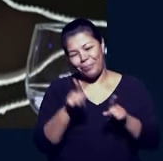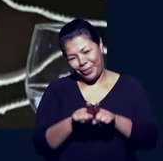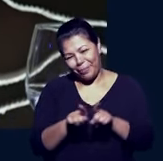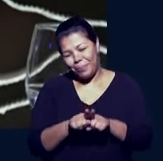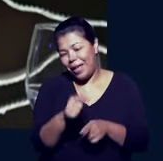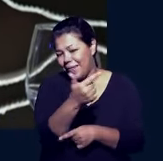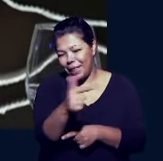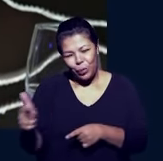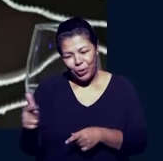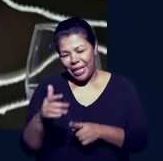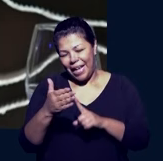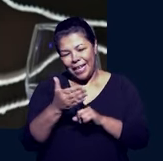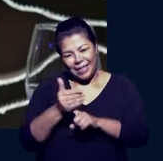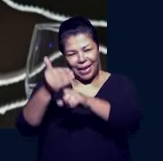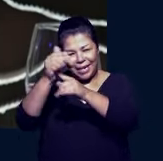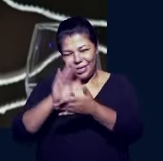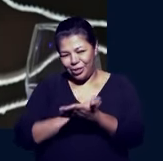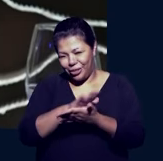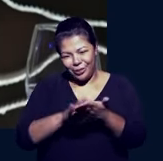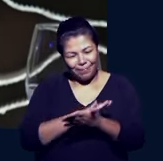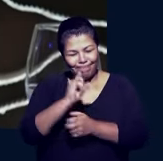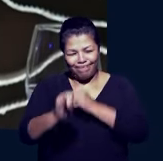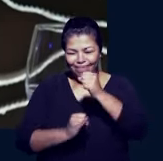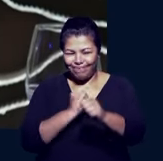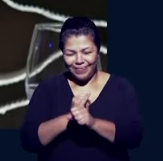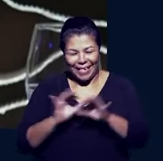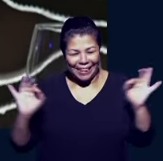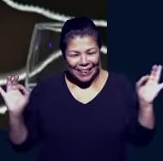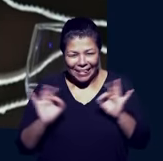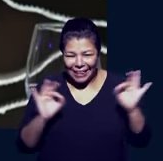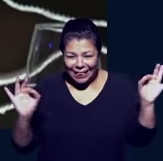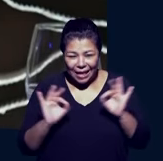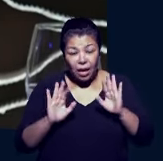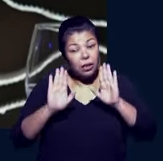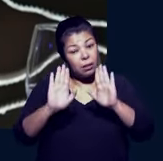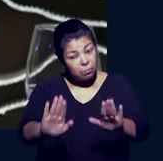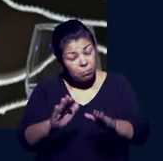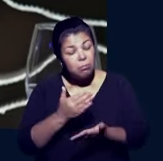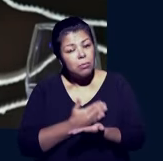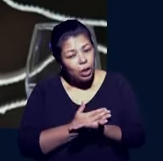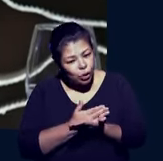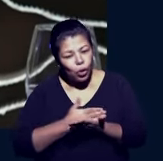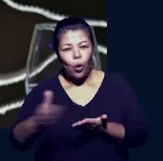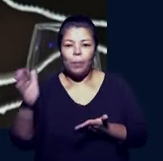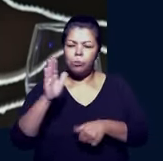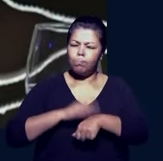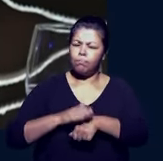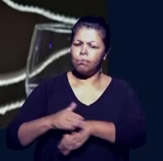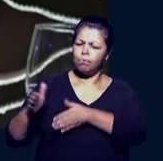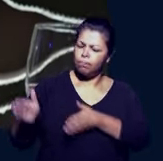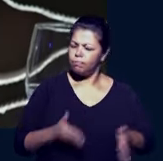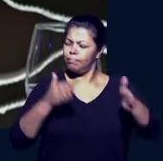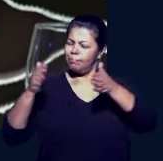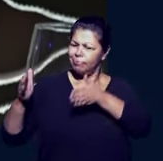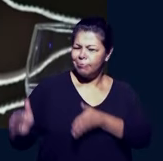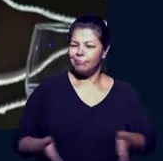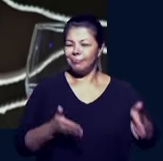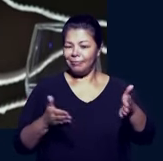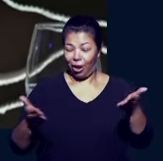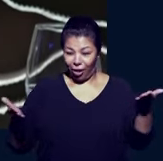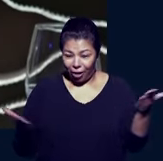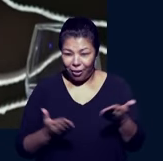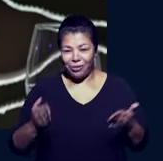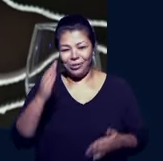né enfim ele não tem uma série de coisas ele foi com a cara e com a coragem né e produziu e hoje né o Brasil tem uma